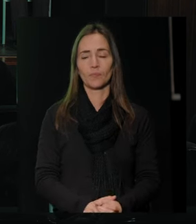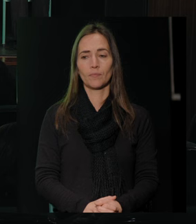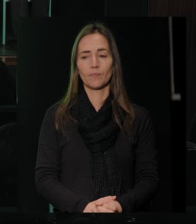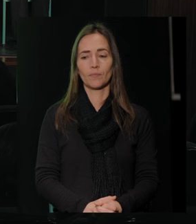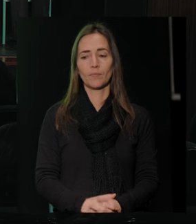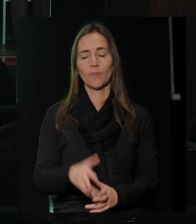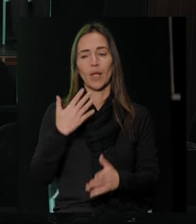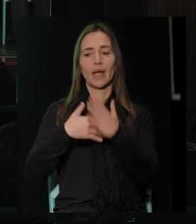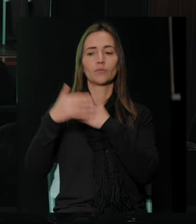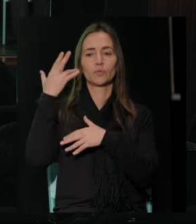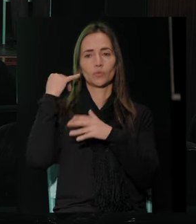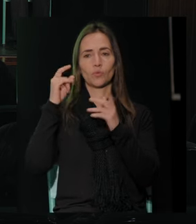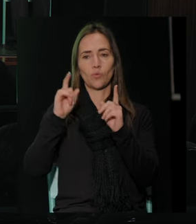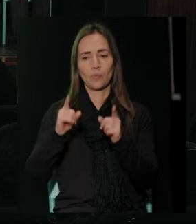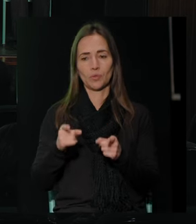No início de